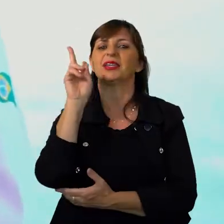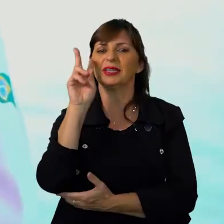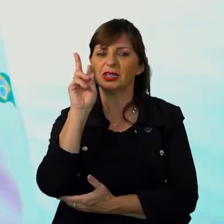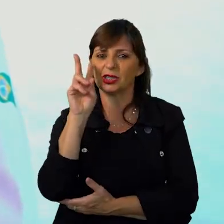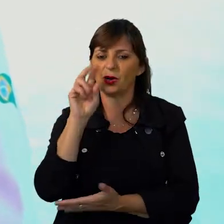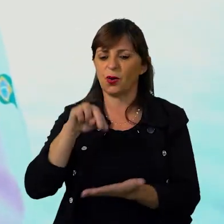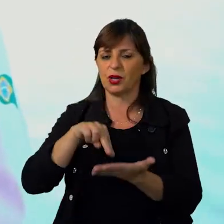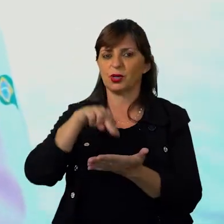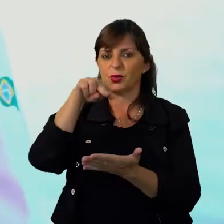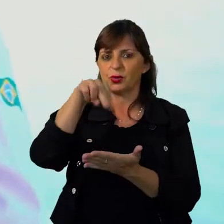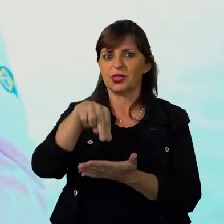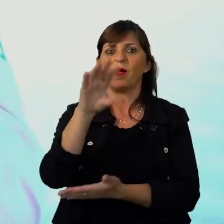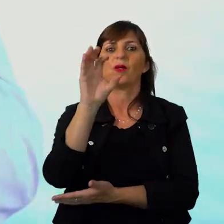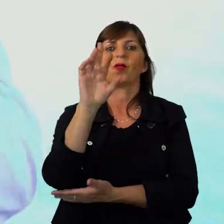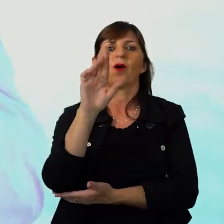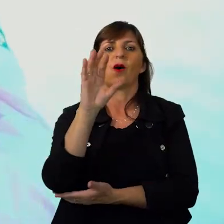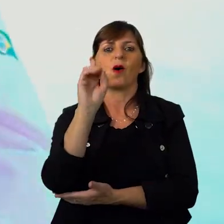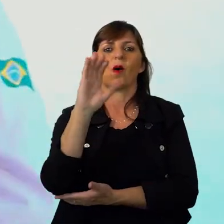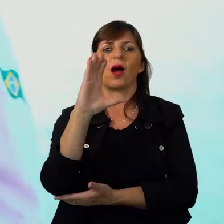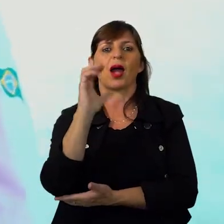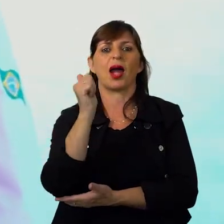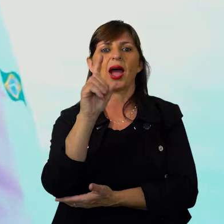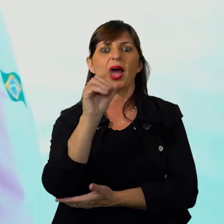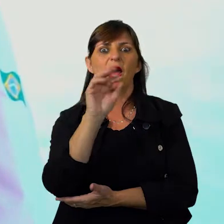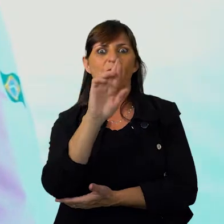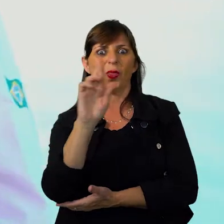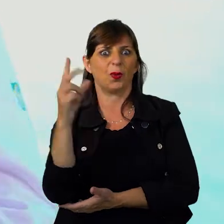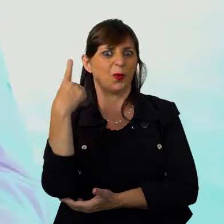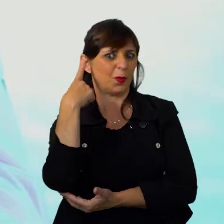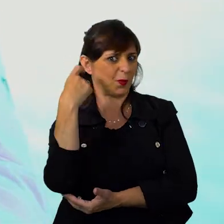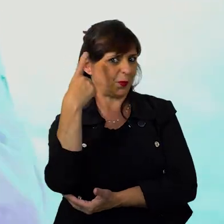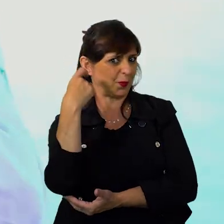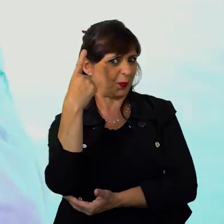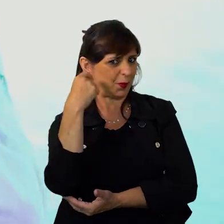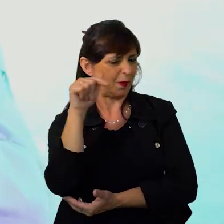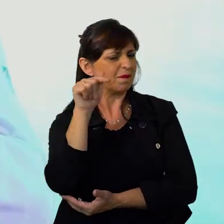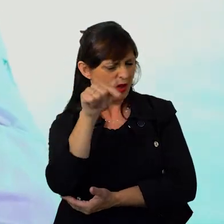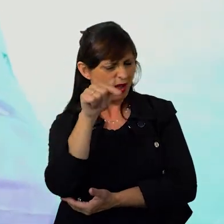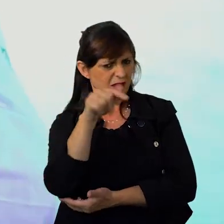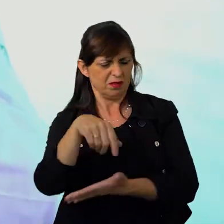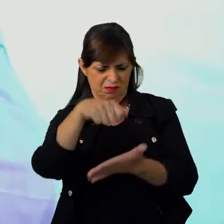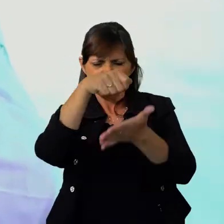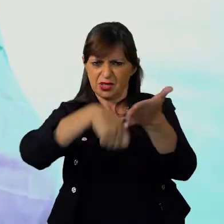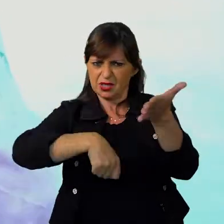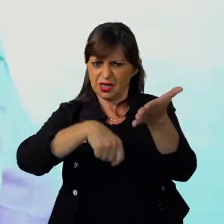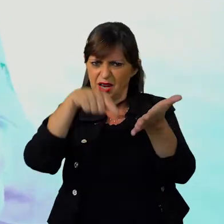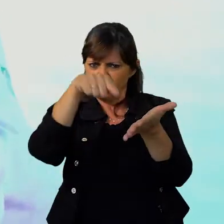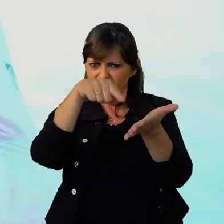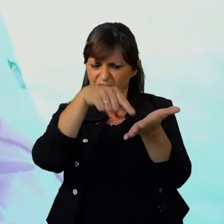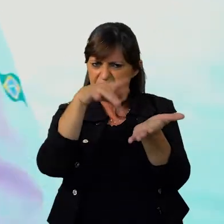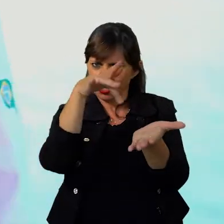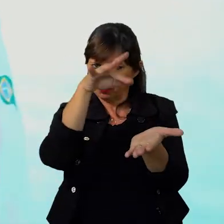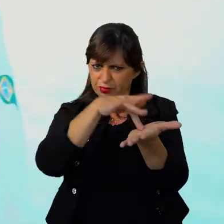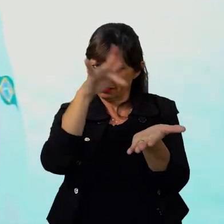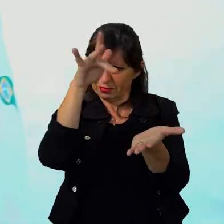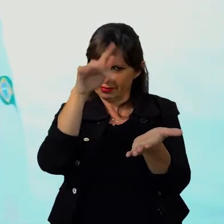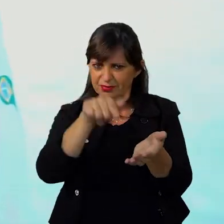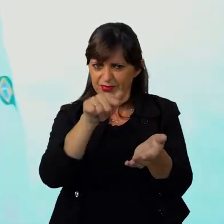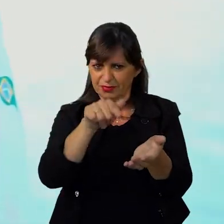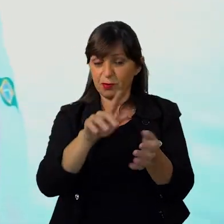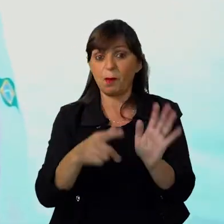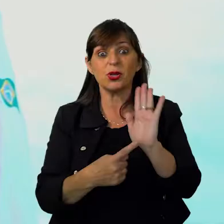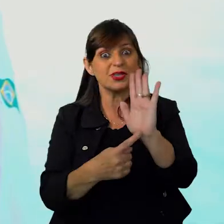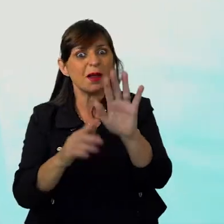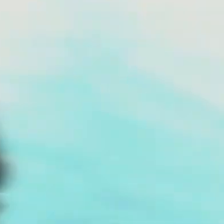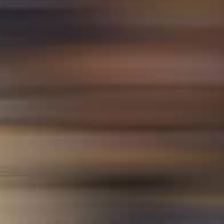Roncador e do Porto Luciano você vai lá para manter o canal se inscreve porque temos muita coisa ainda